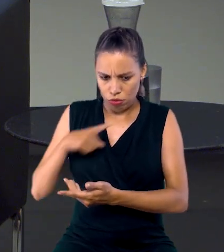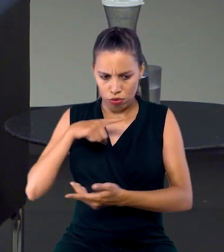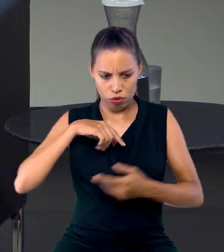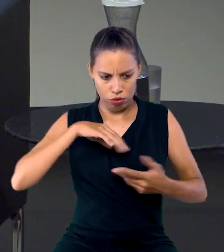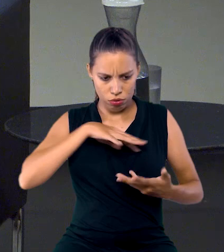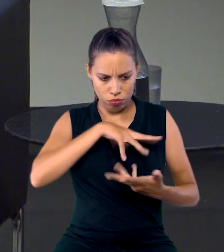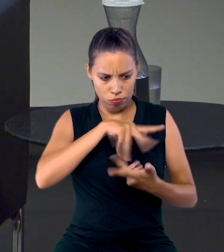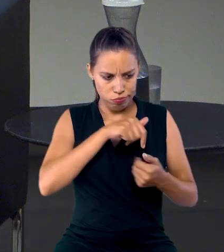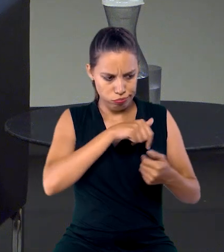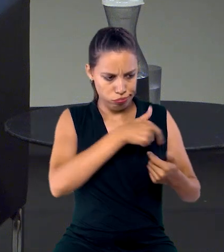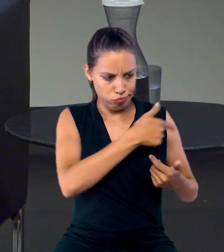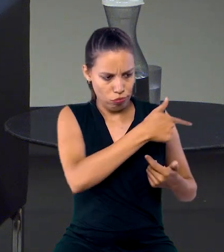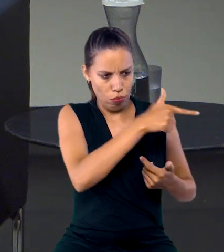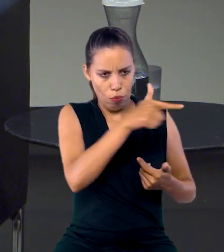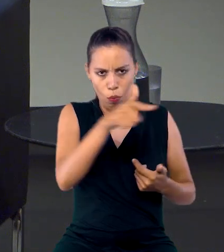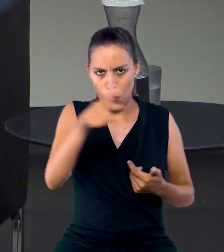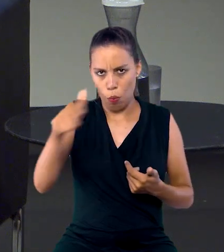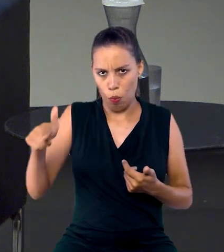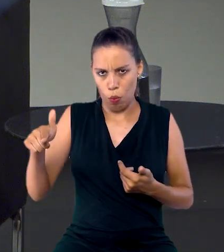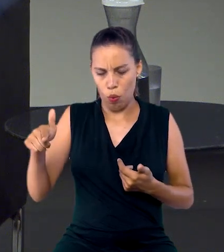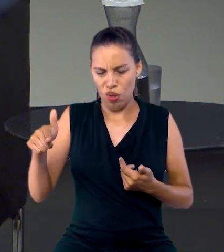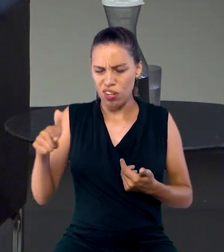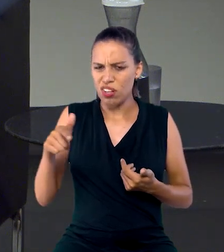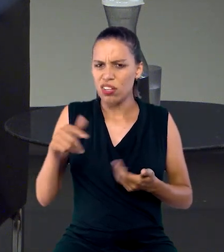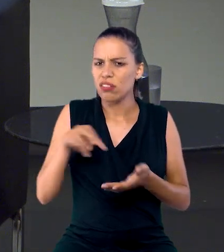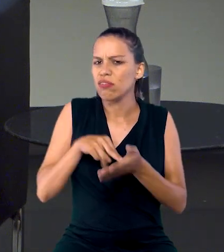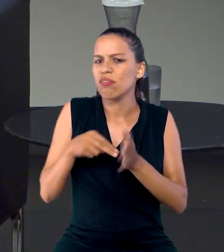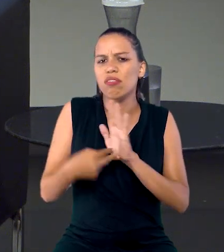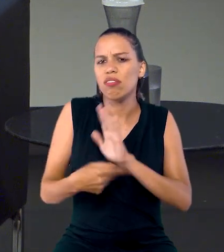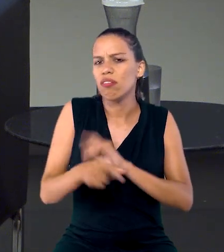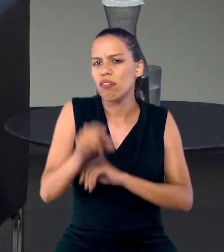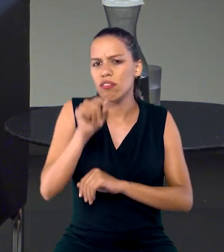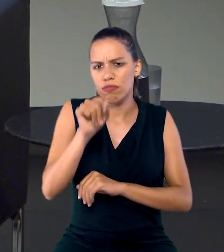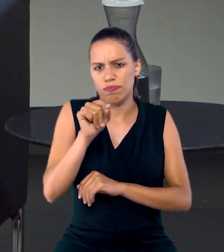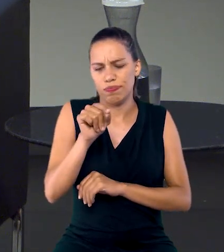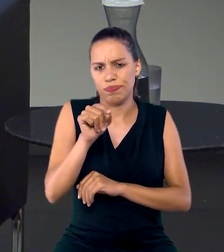humano. Então, mais que humanos são todos esses outros.